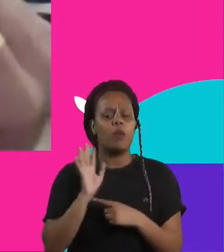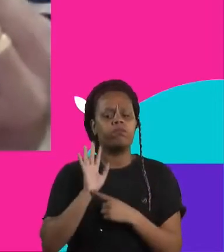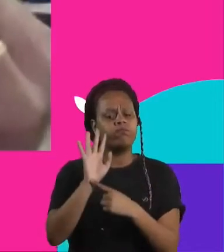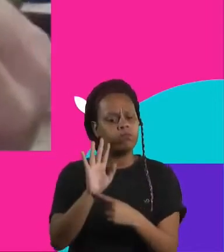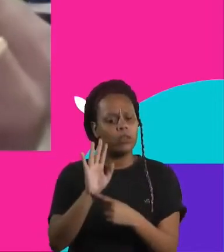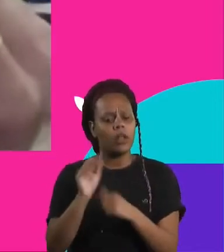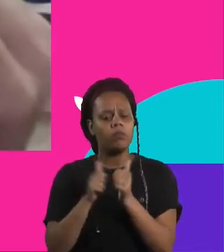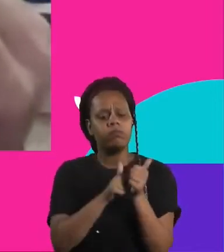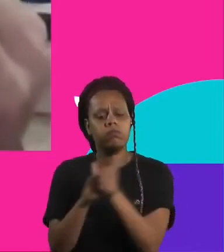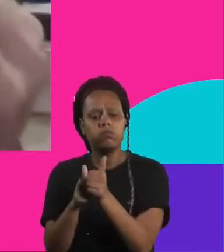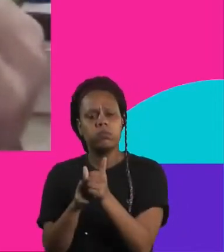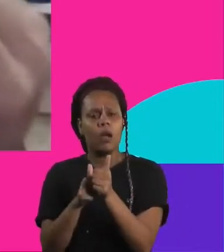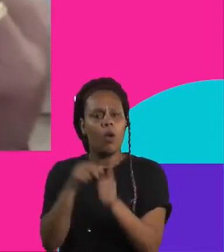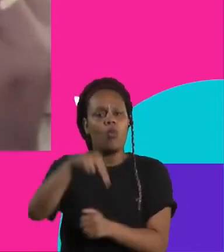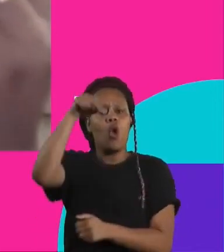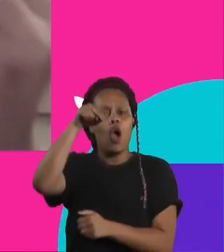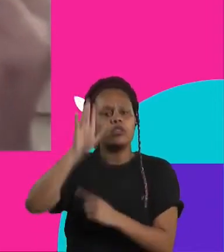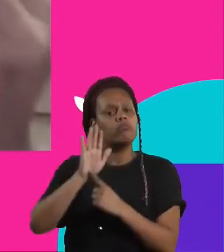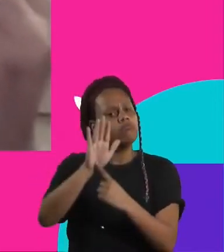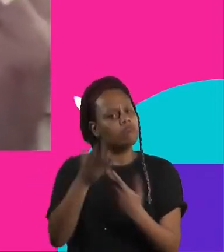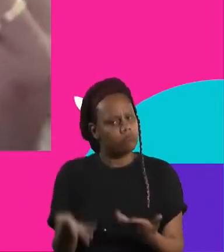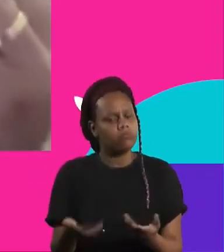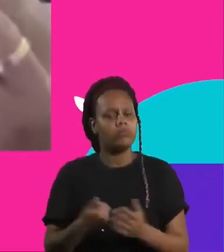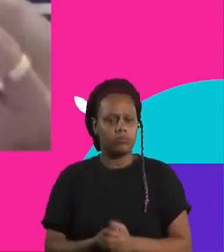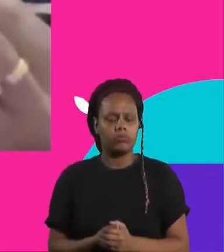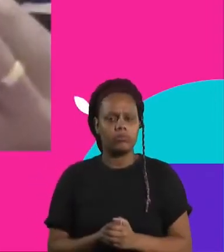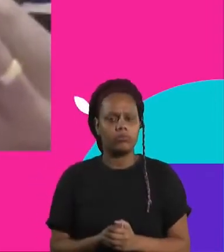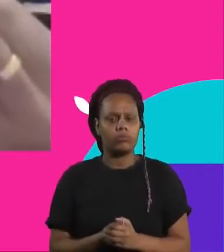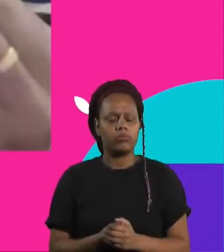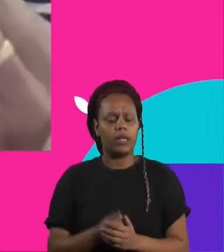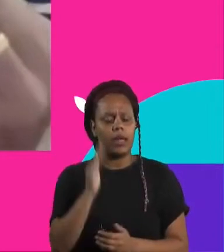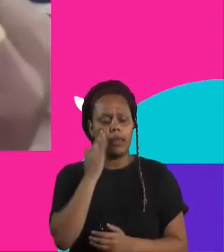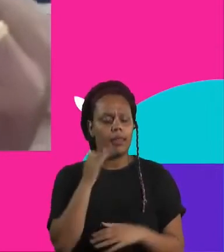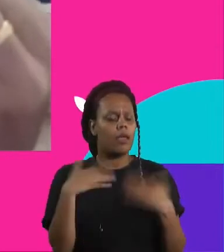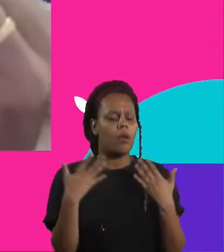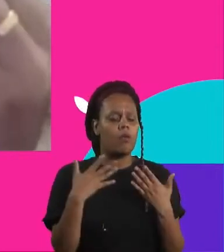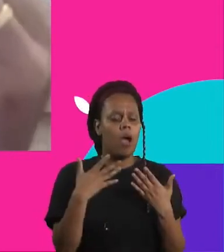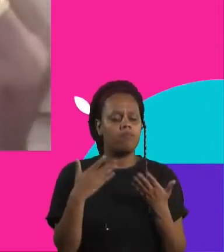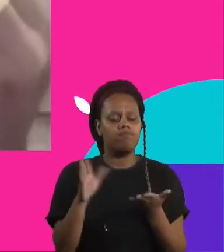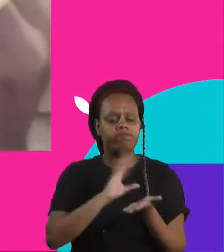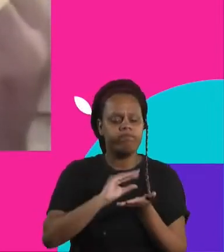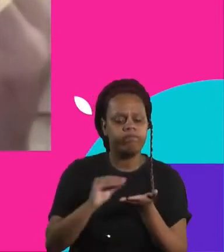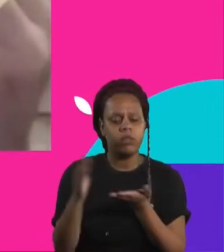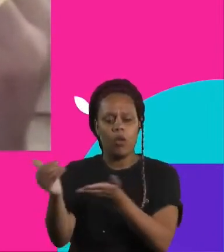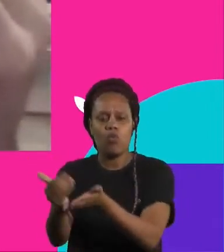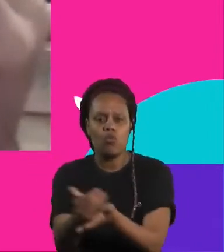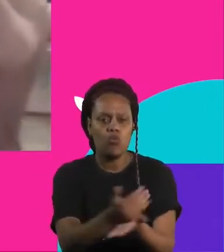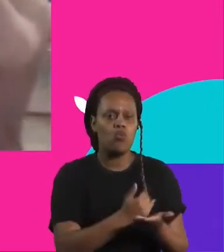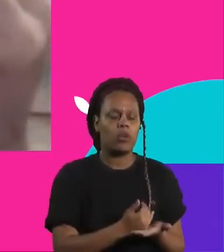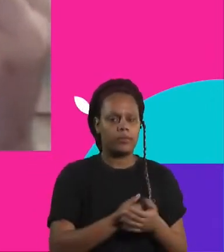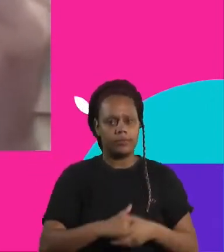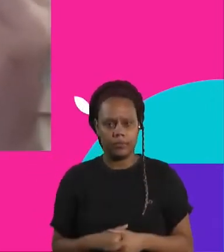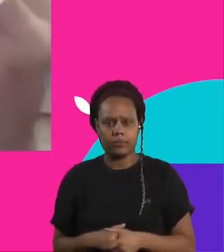dizer, vai dar ali um norte para você, definir quais são os dados que vão ser coletados, quais vão ser, a partir